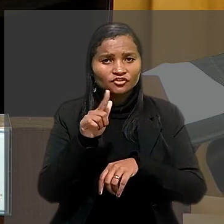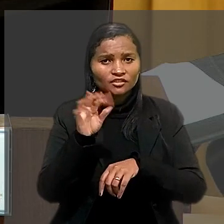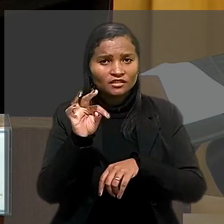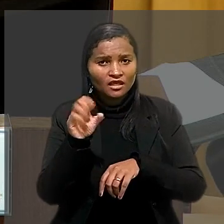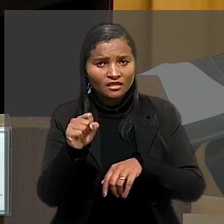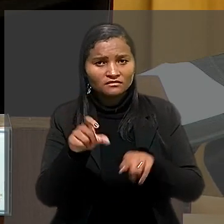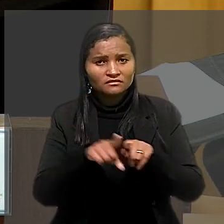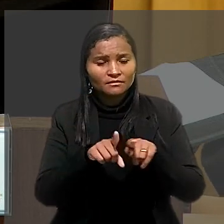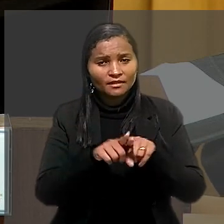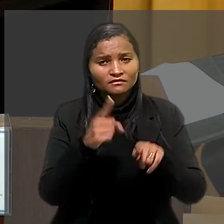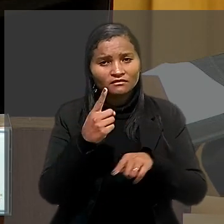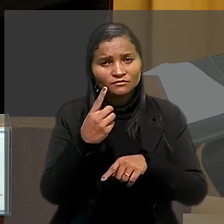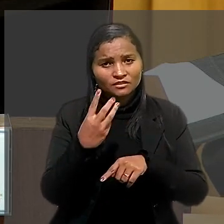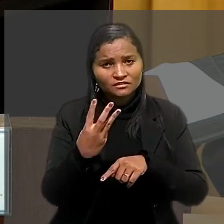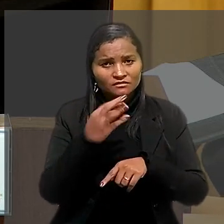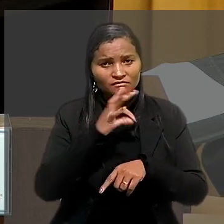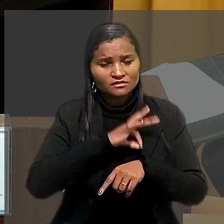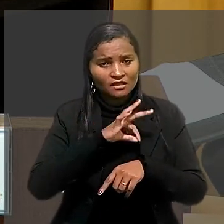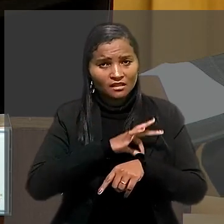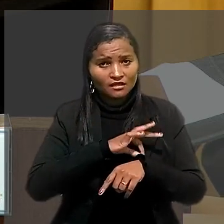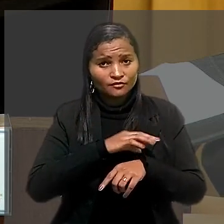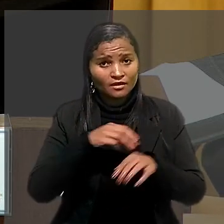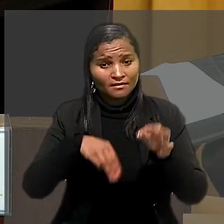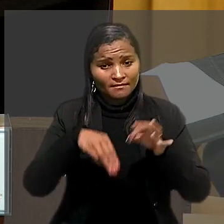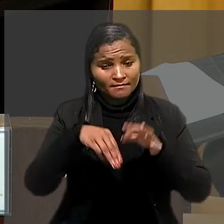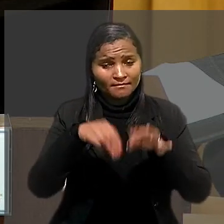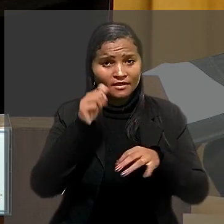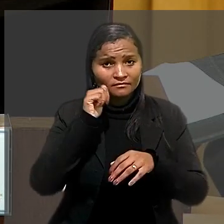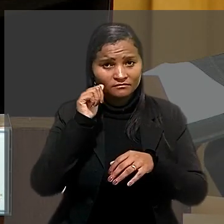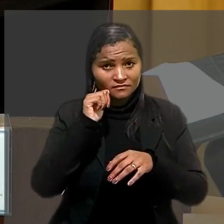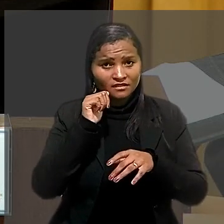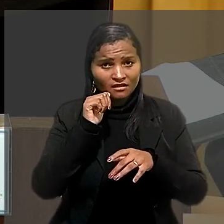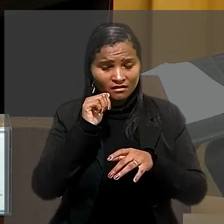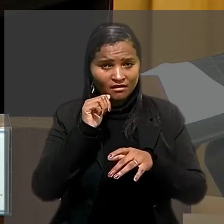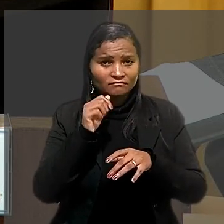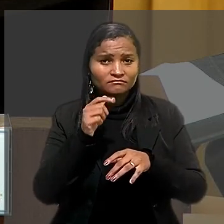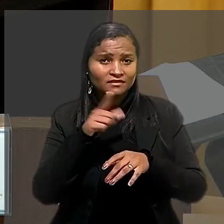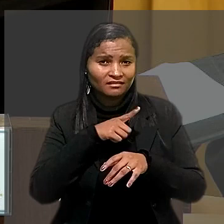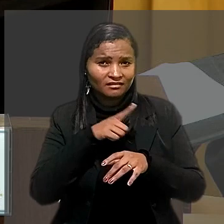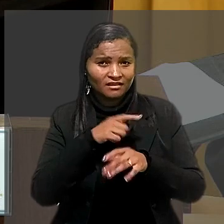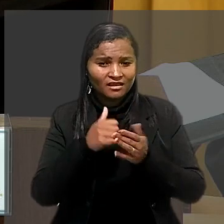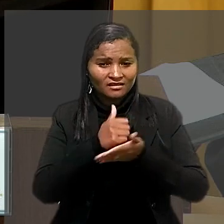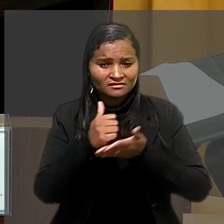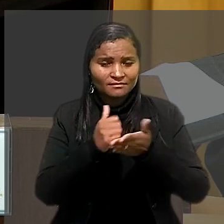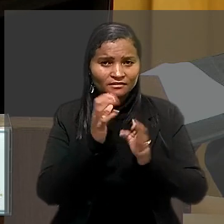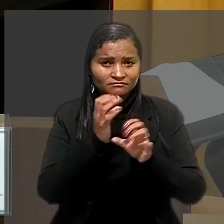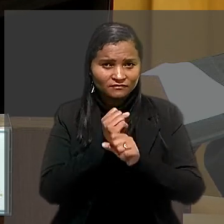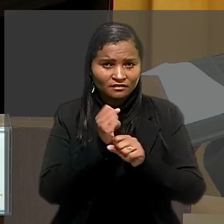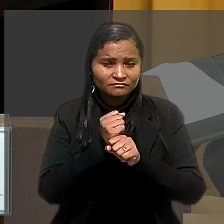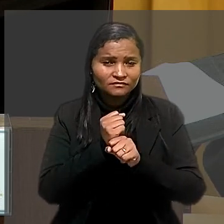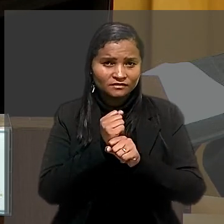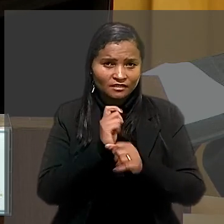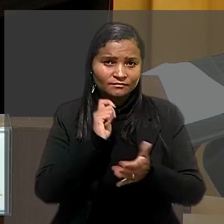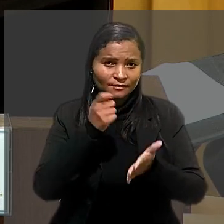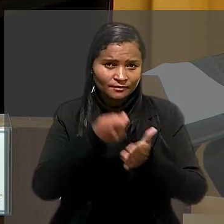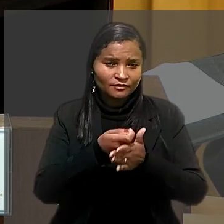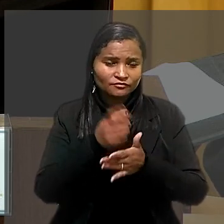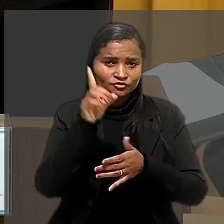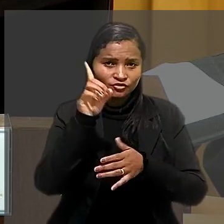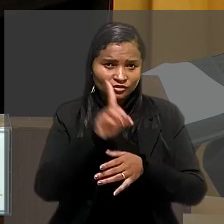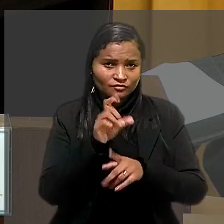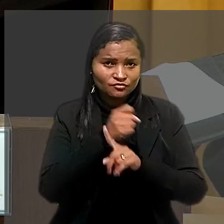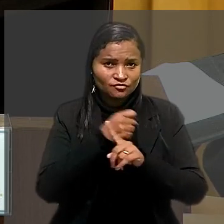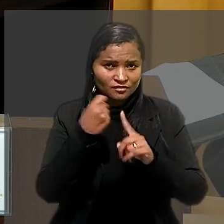e 13º salário. Para a ministra, a adoção dessa base de cálculo para o pagamento de direitos sociais previstos